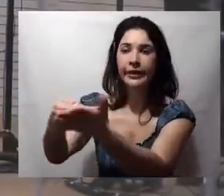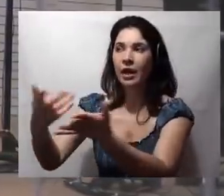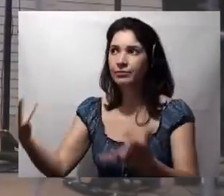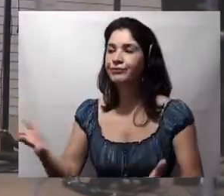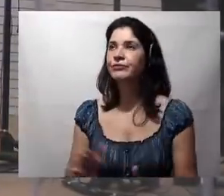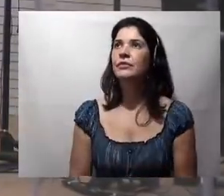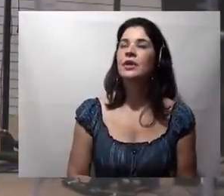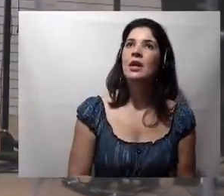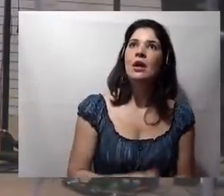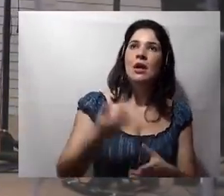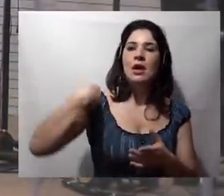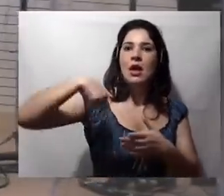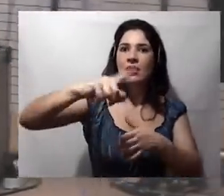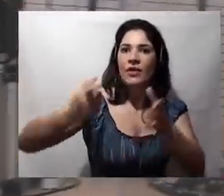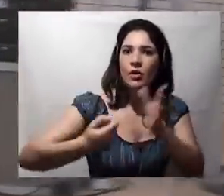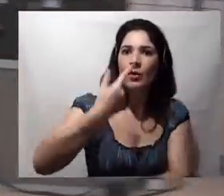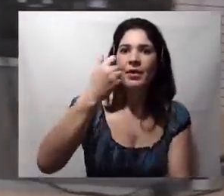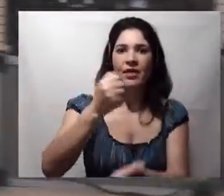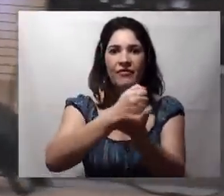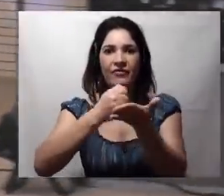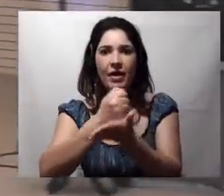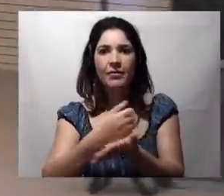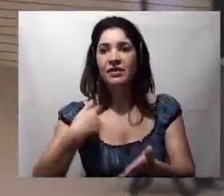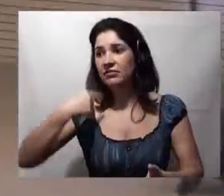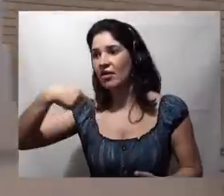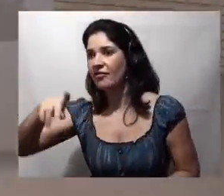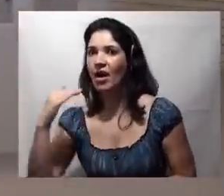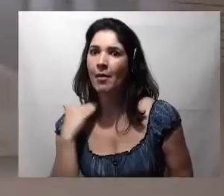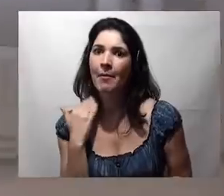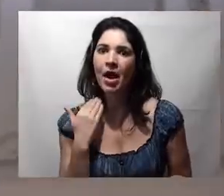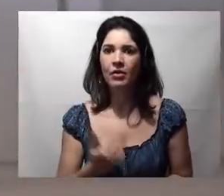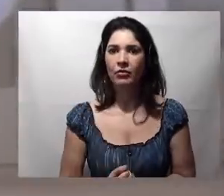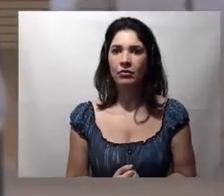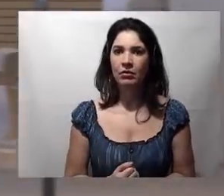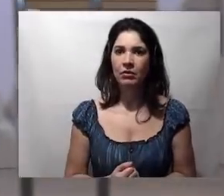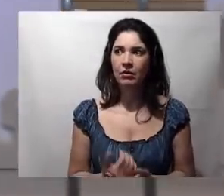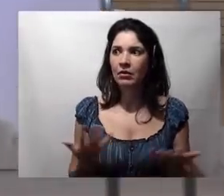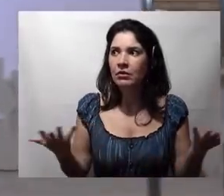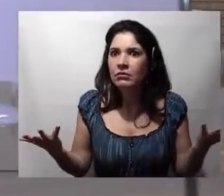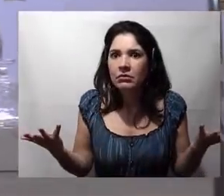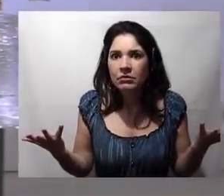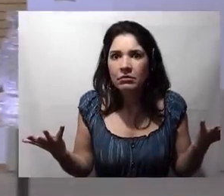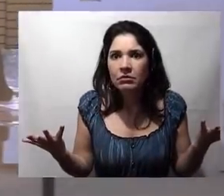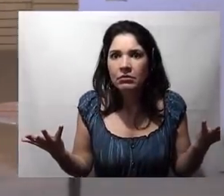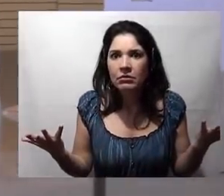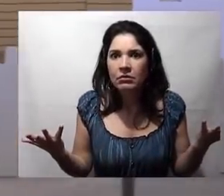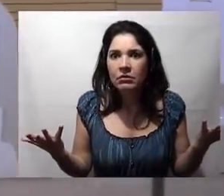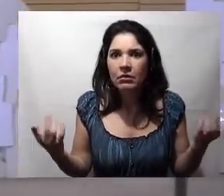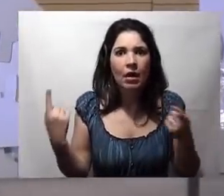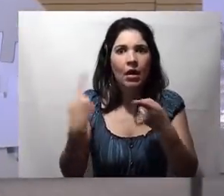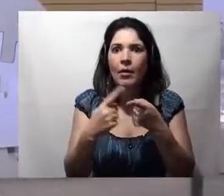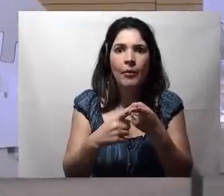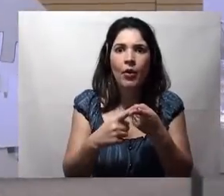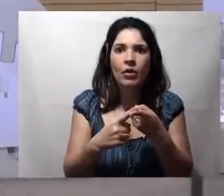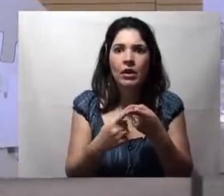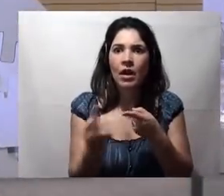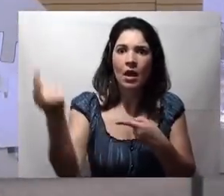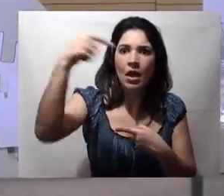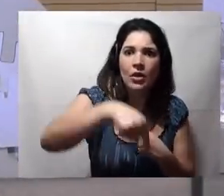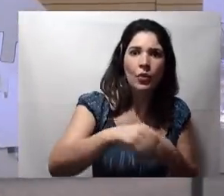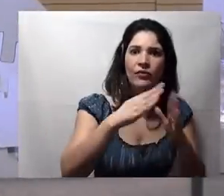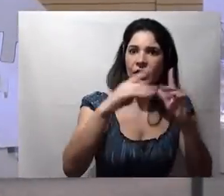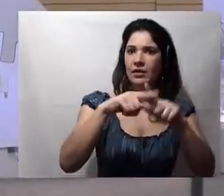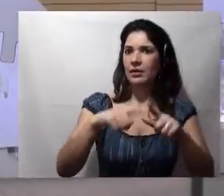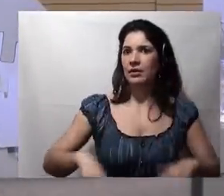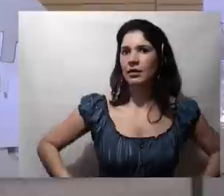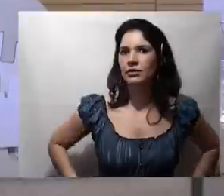ele vai na farmácia ele vai no banco o que quer dizer que o único lugar que ele pega a colômbia é aqui